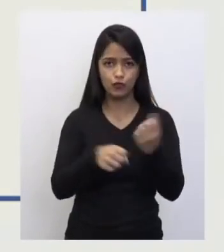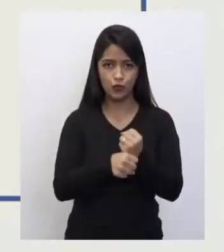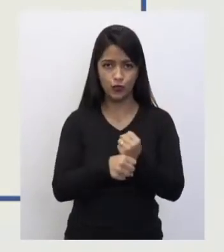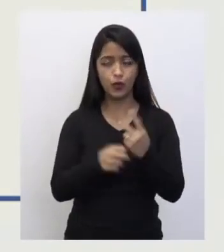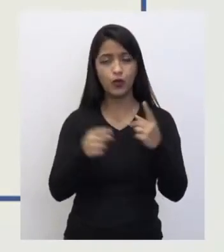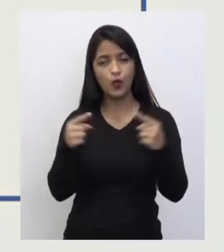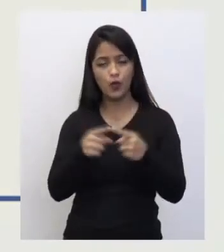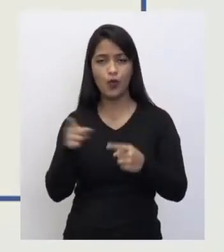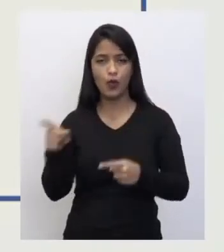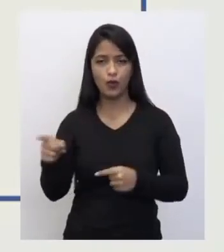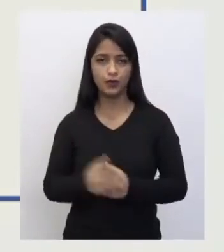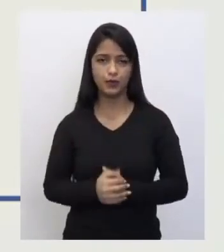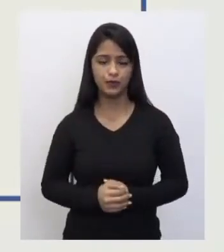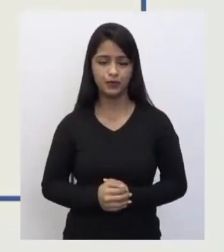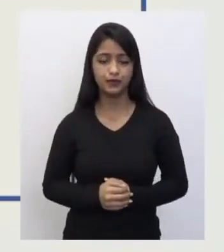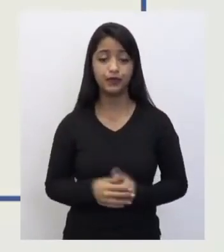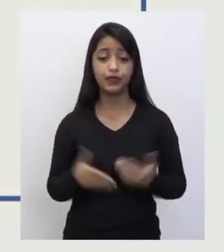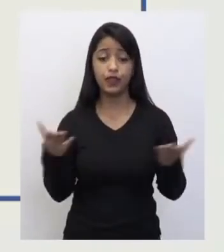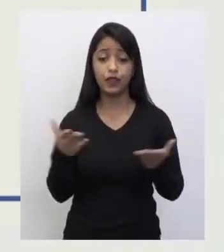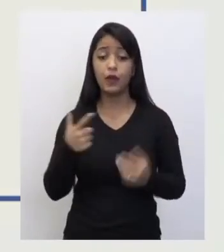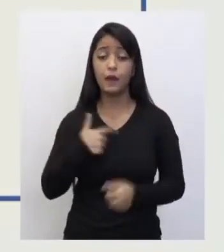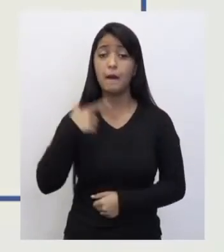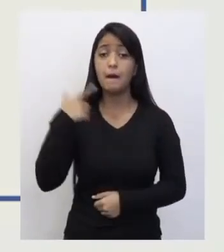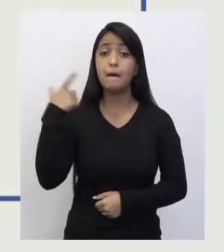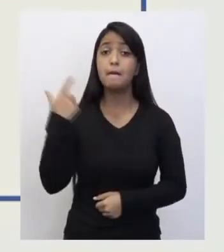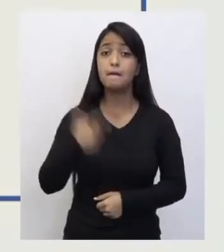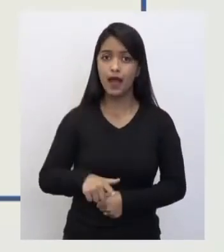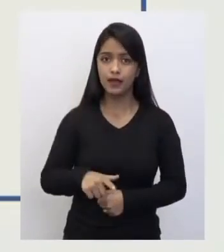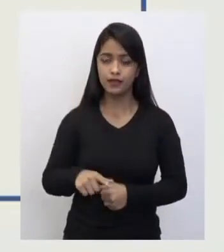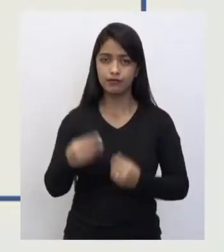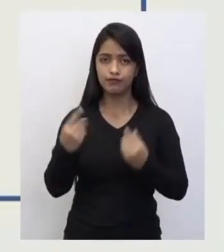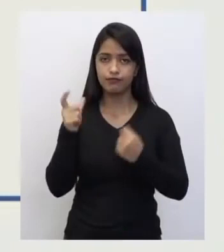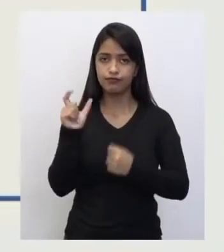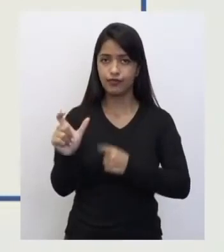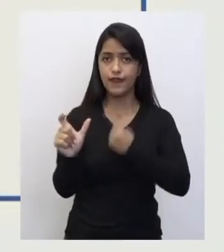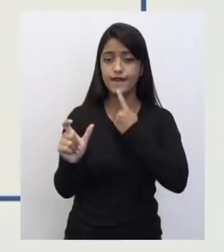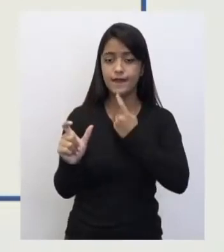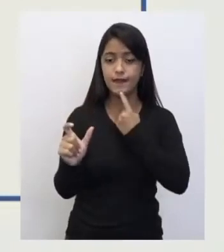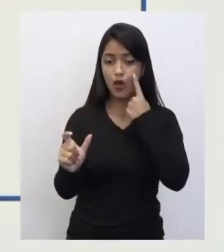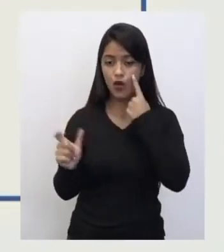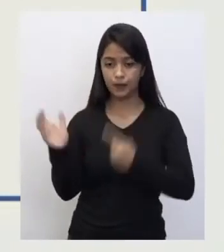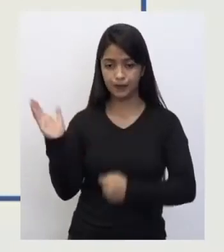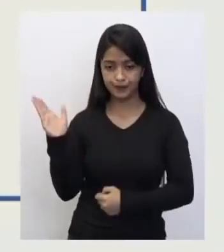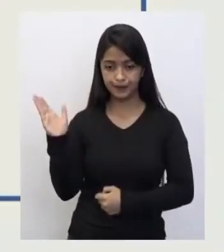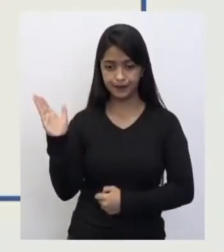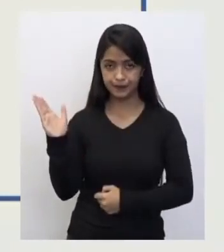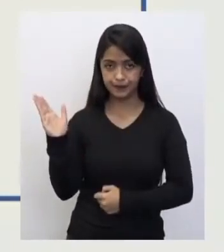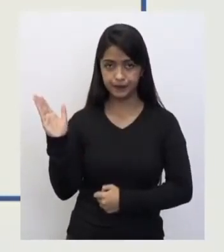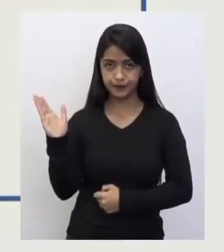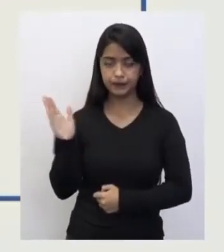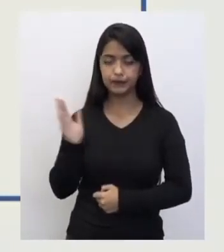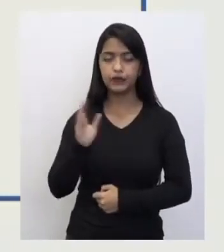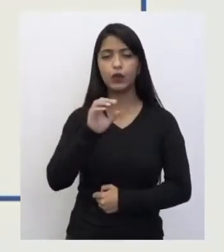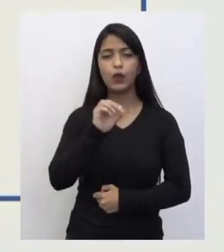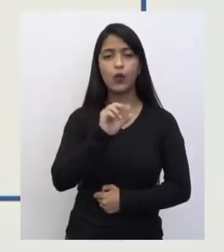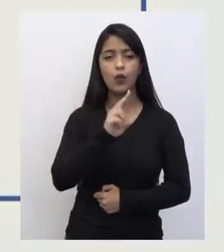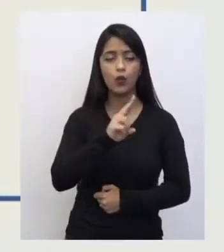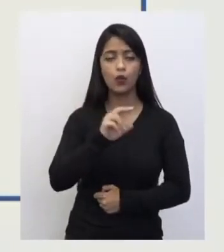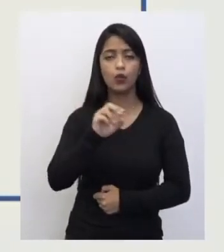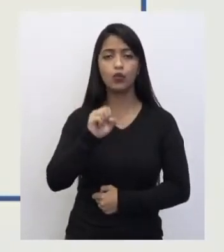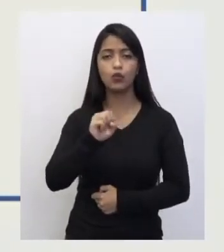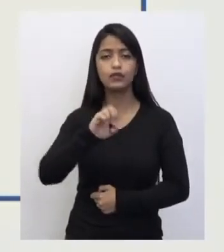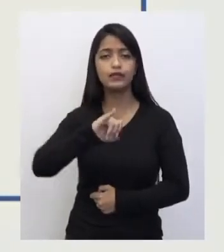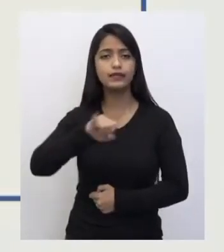vou fazer mais uma associação. Vejam, ou seja, é uma das maiores espécies do